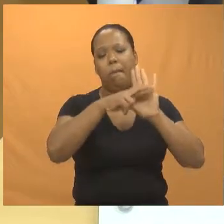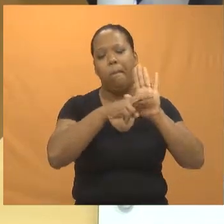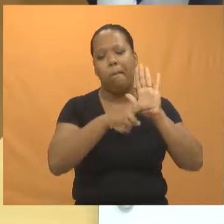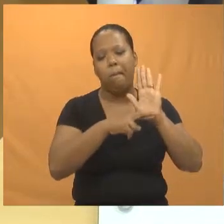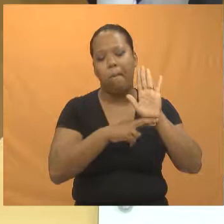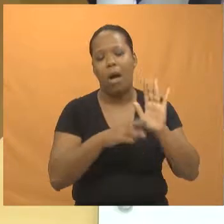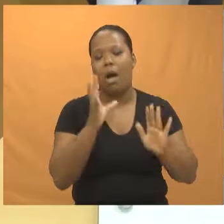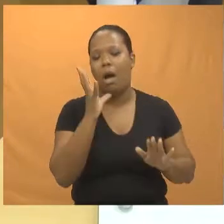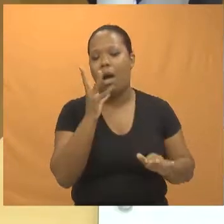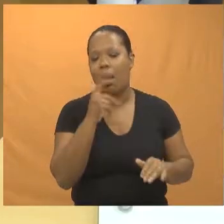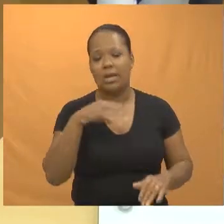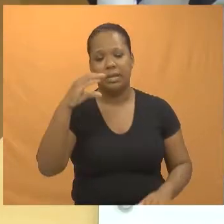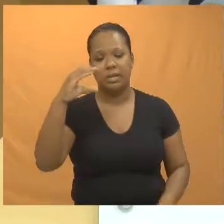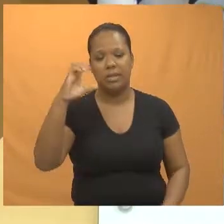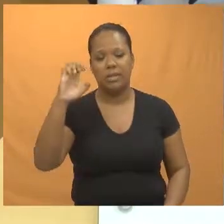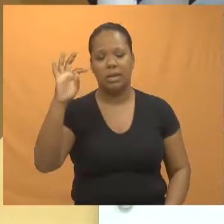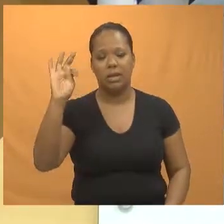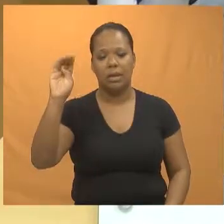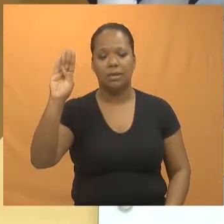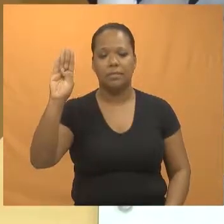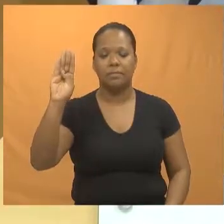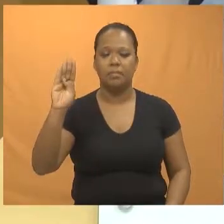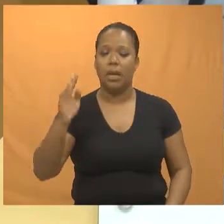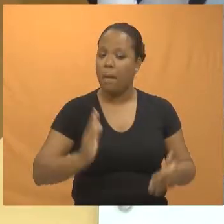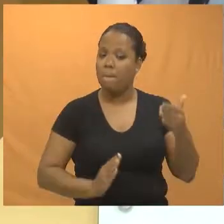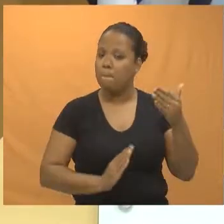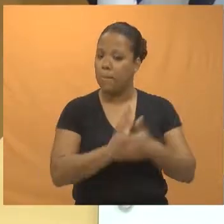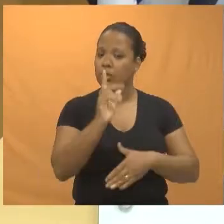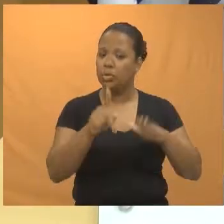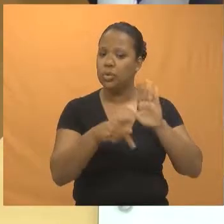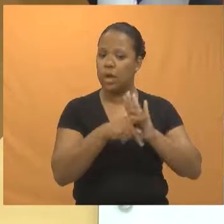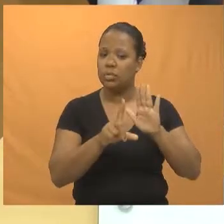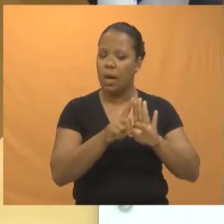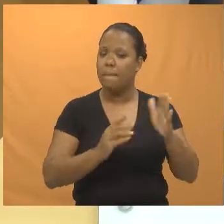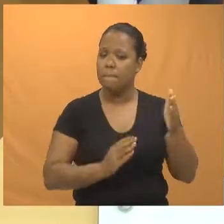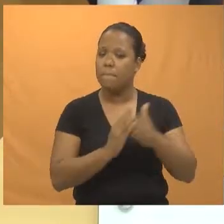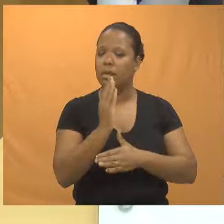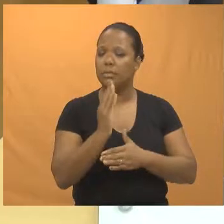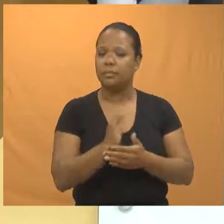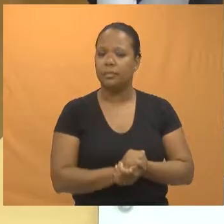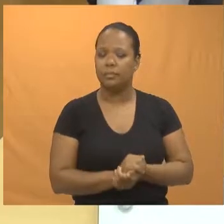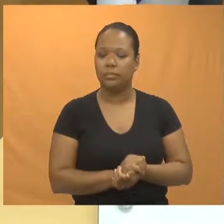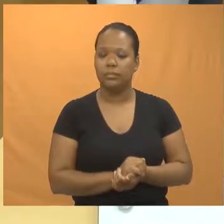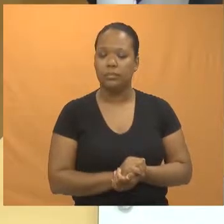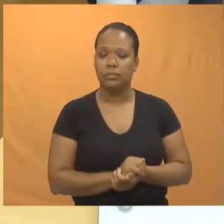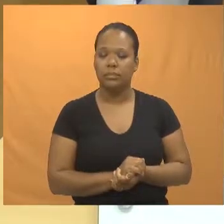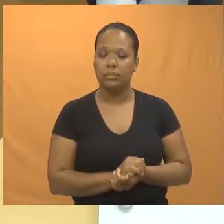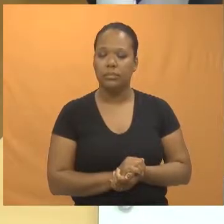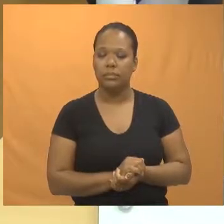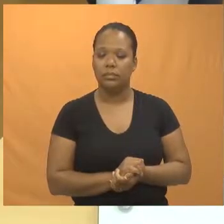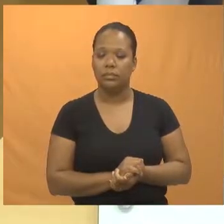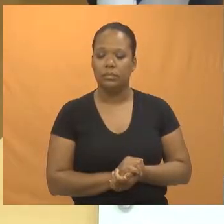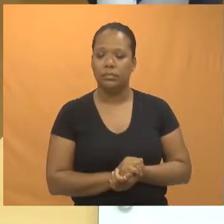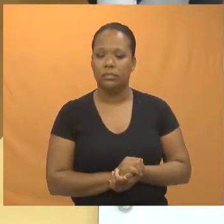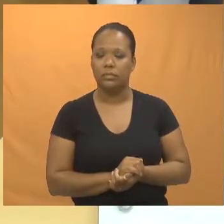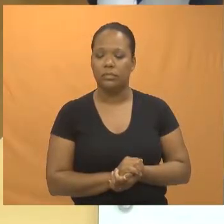da CETESB. E aí, aqui, quando se aprova esse projeto, não se quer dizer que que o município está liberado